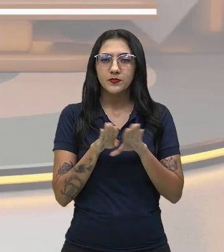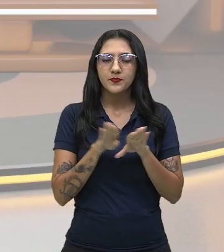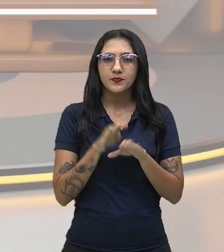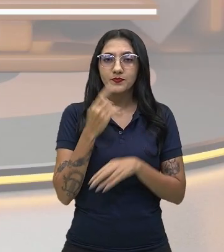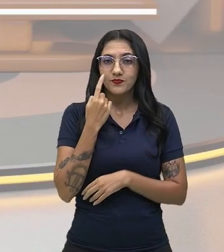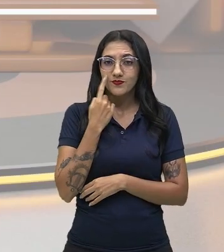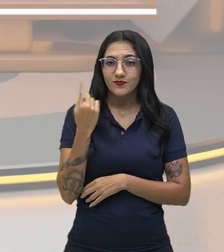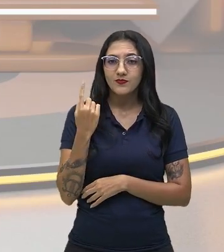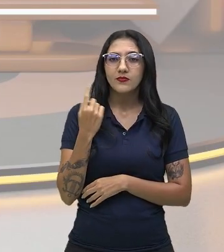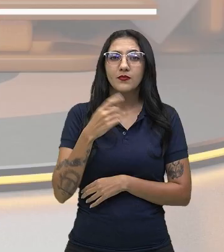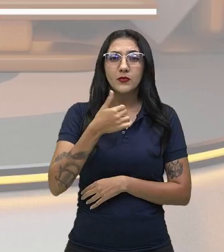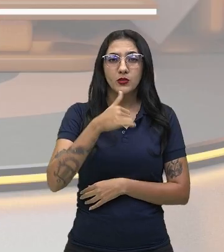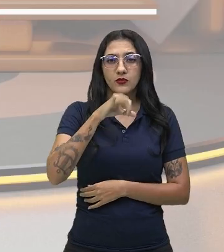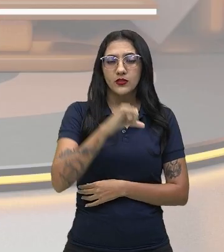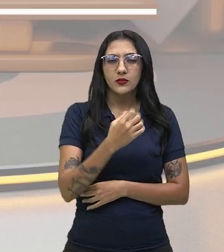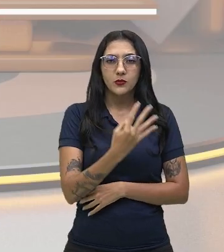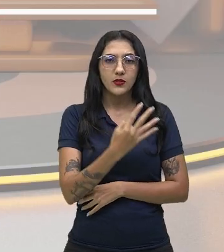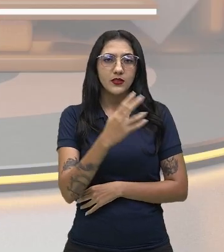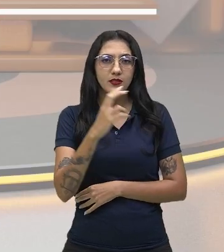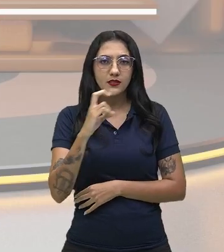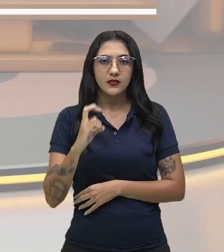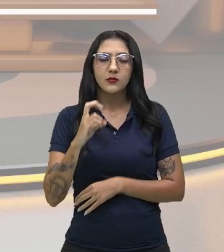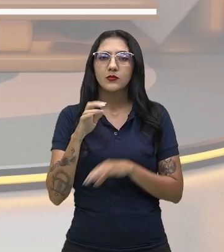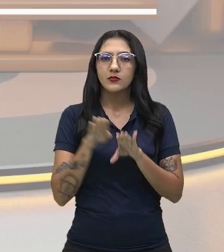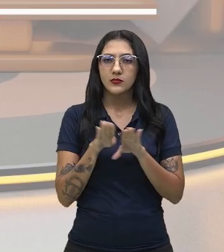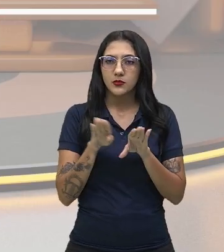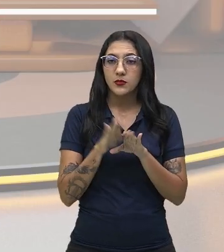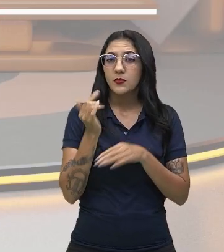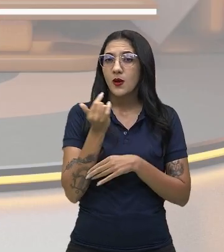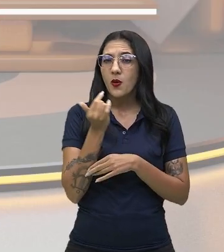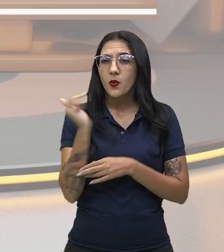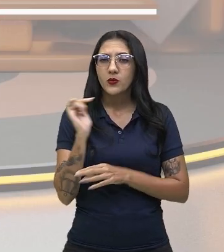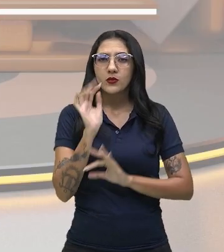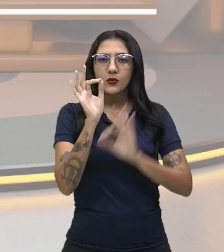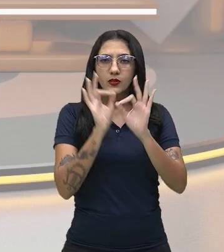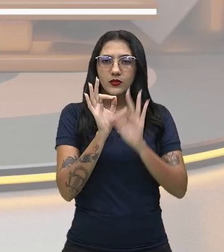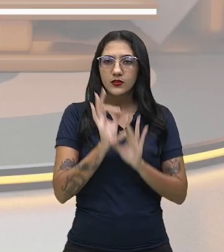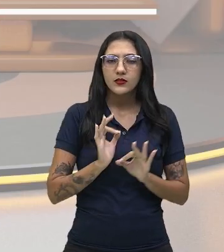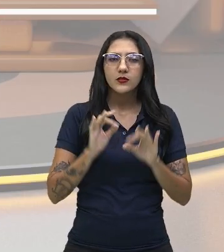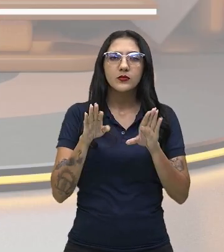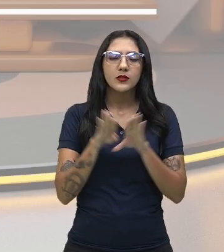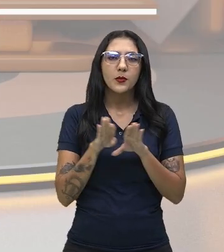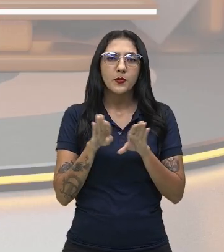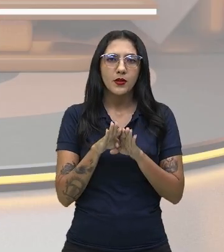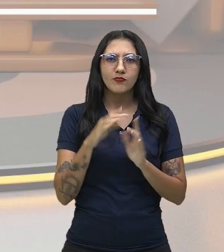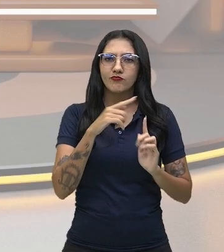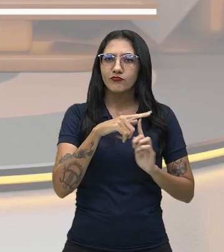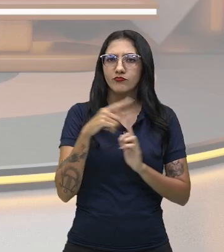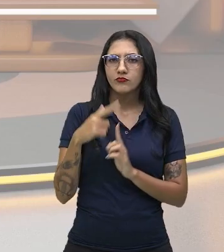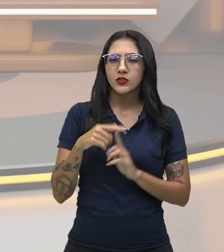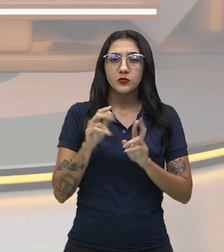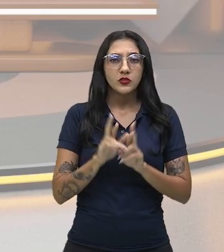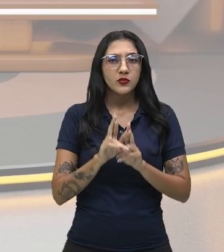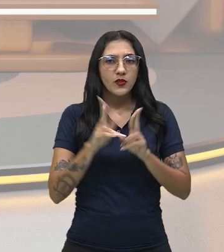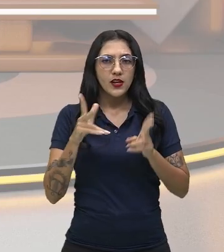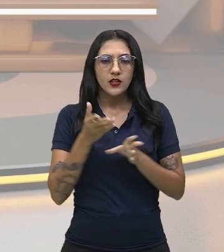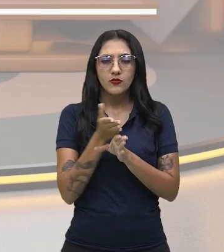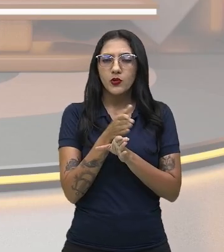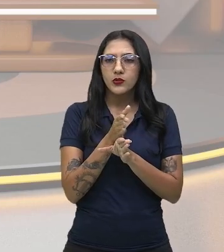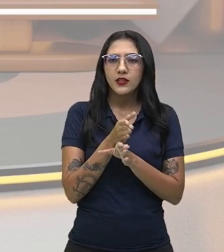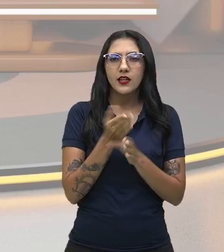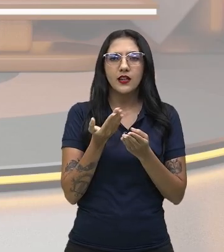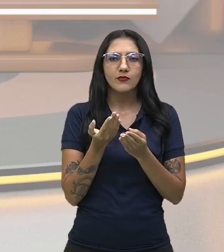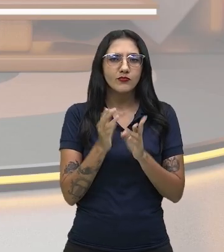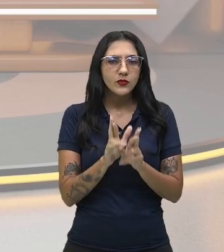Temos aqui 1945, né, uma outra configuração, outros limites, né, como a